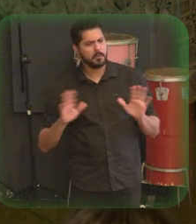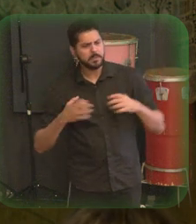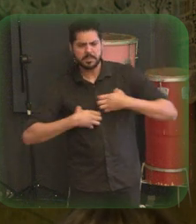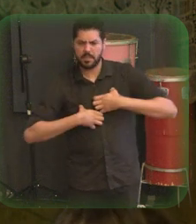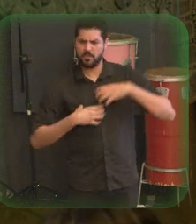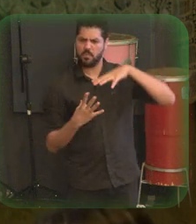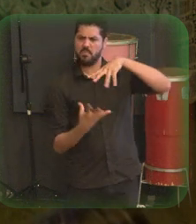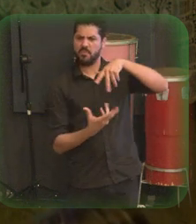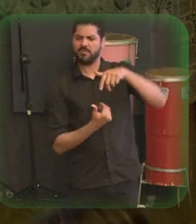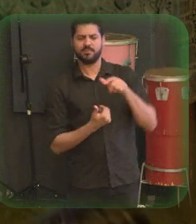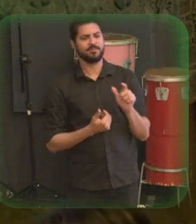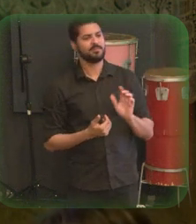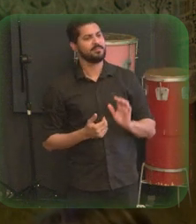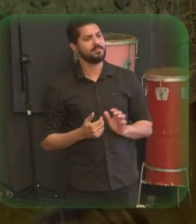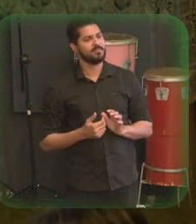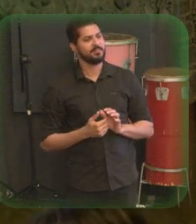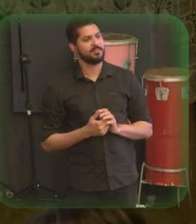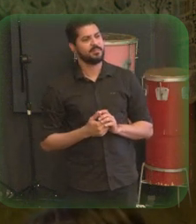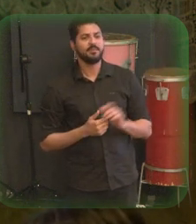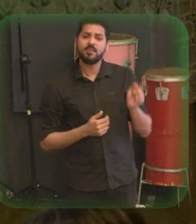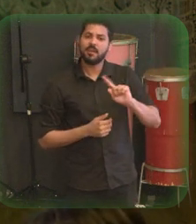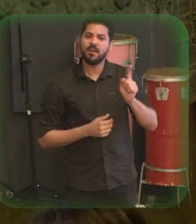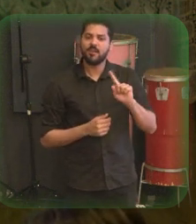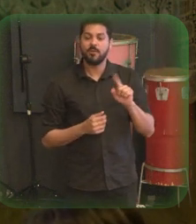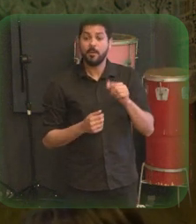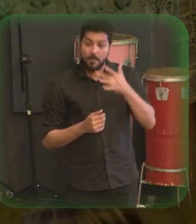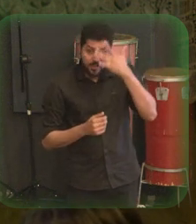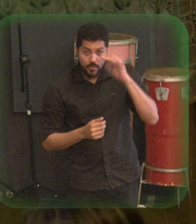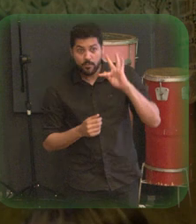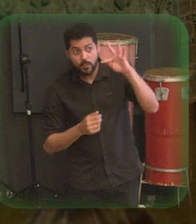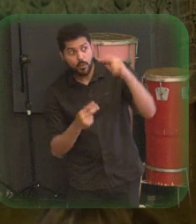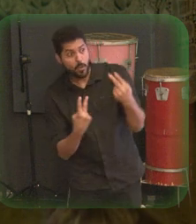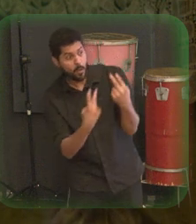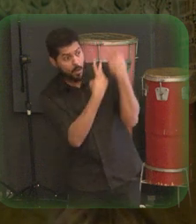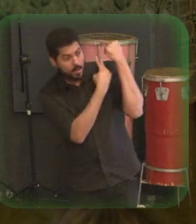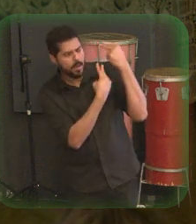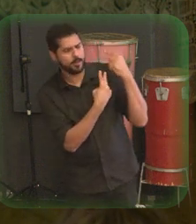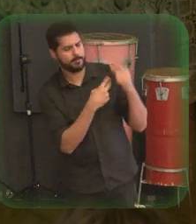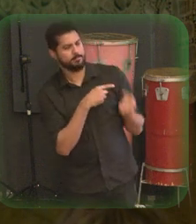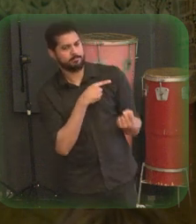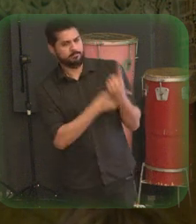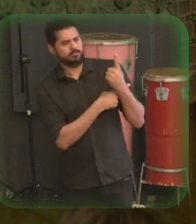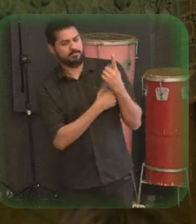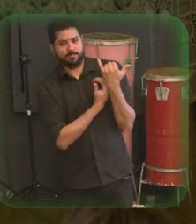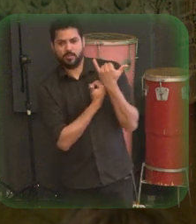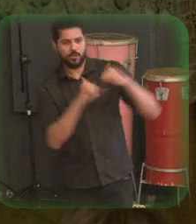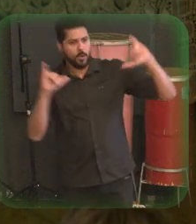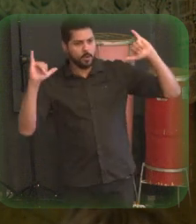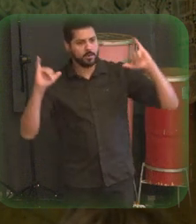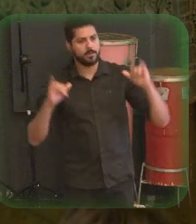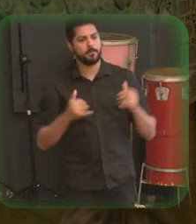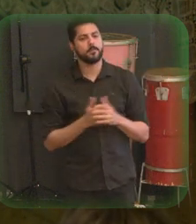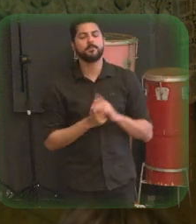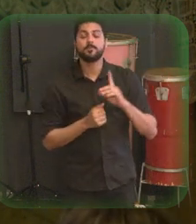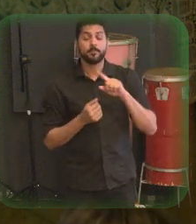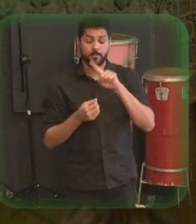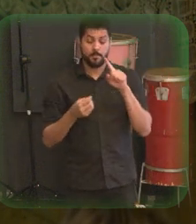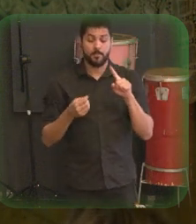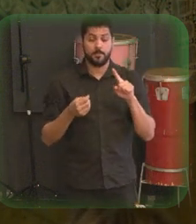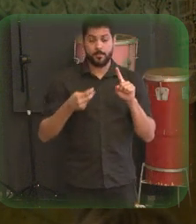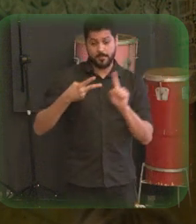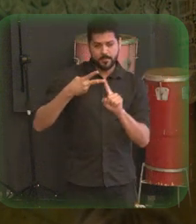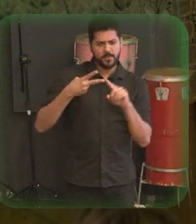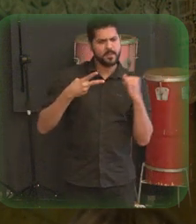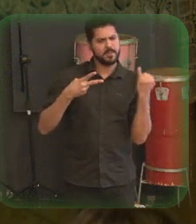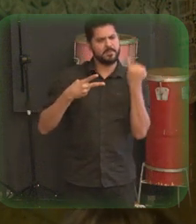quero dizer é que a memória é fundamental para nós. Outra coisa que é muito importante, né, a verdade.